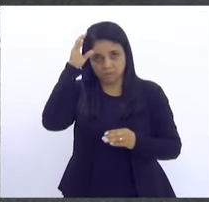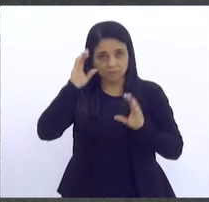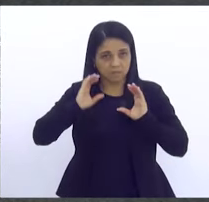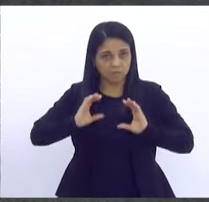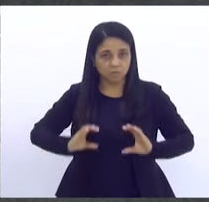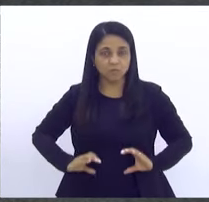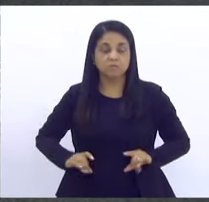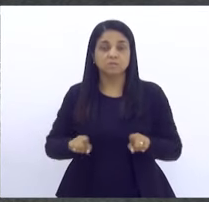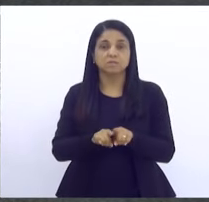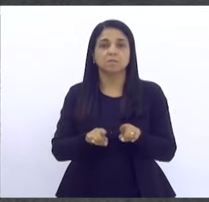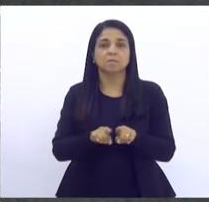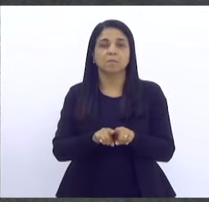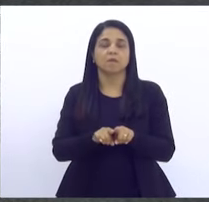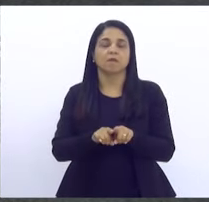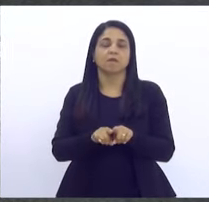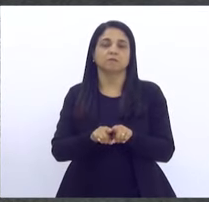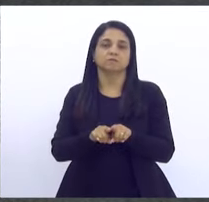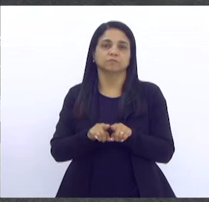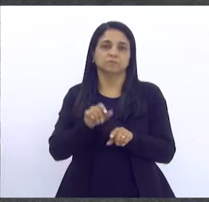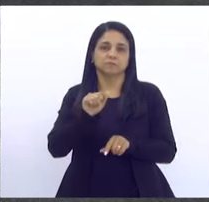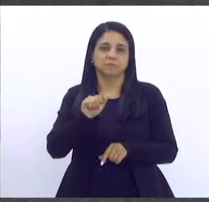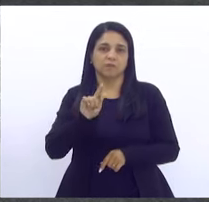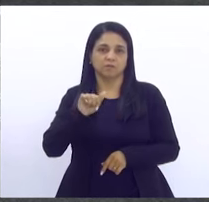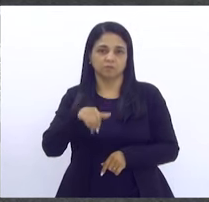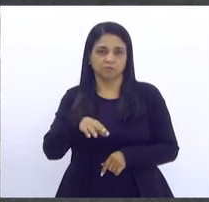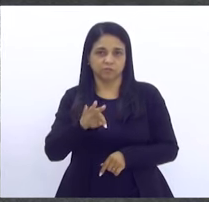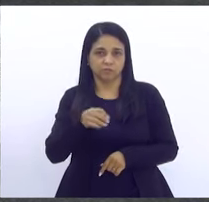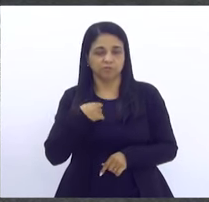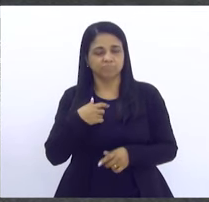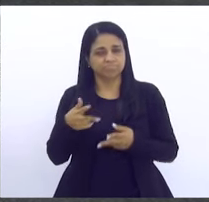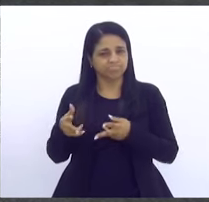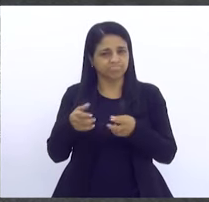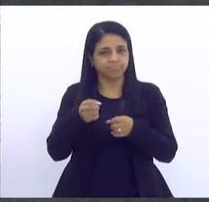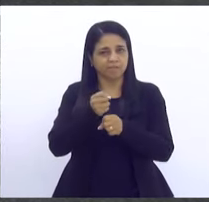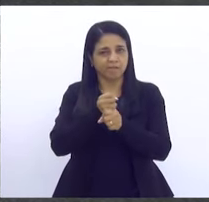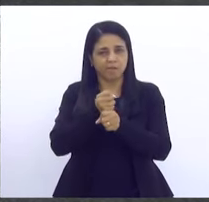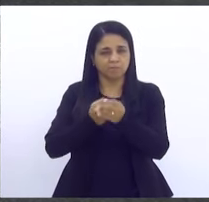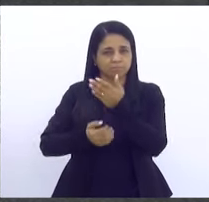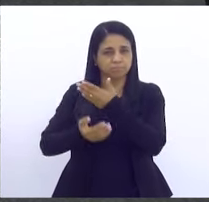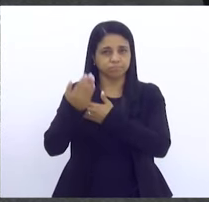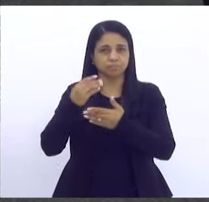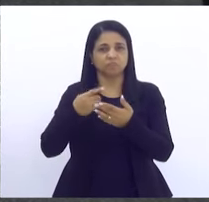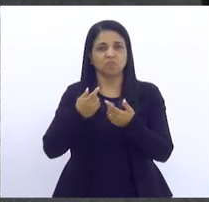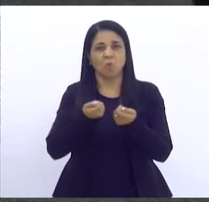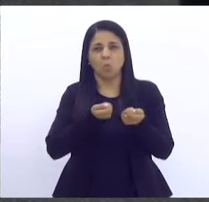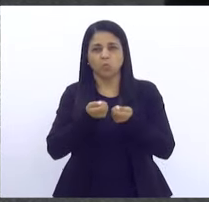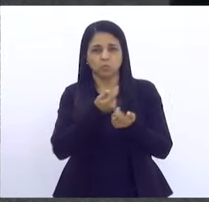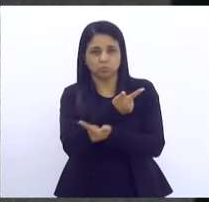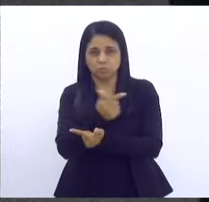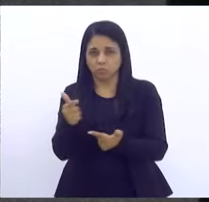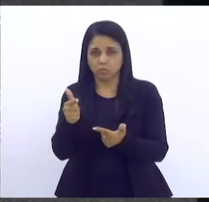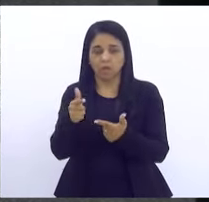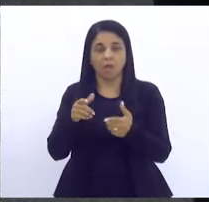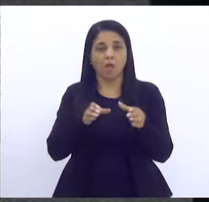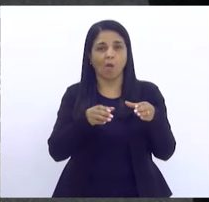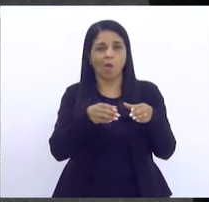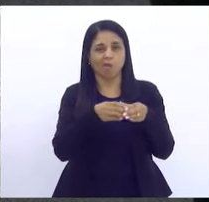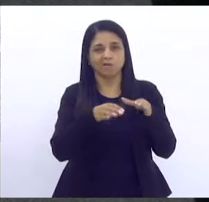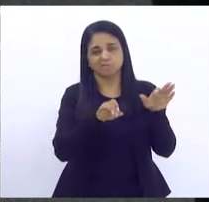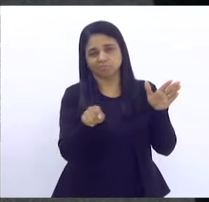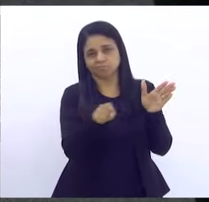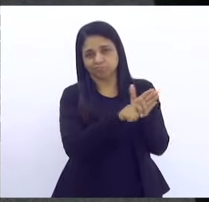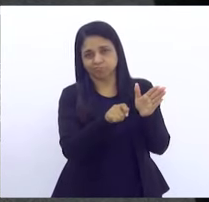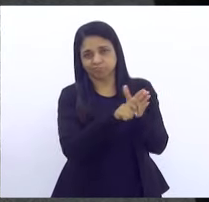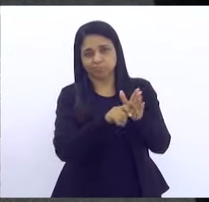senhora deputado, o que vemos nos últimos anos e o descontrole que as organizações criminosas, especialmente as milícias,